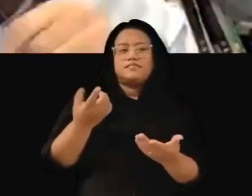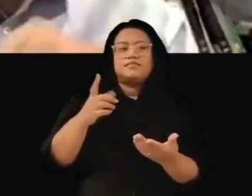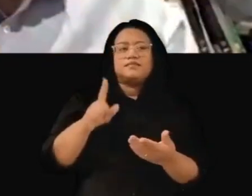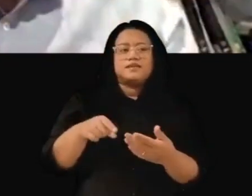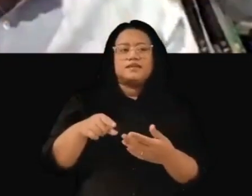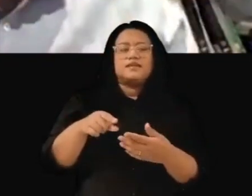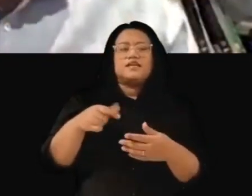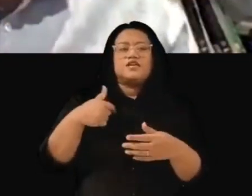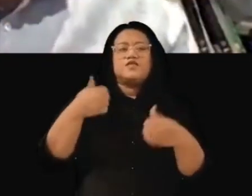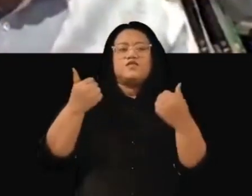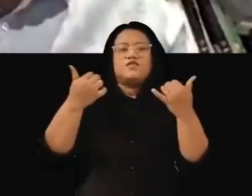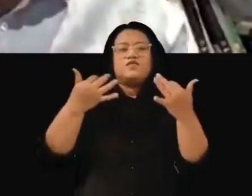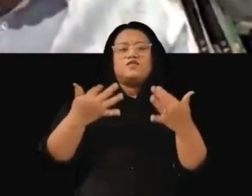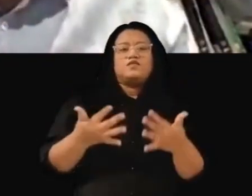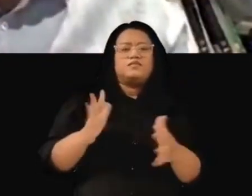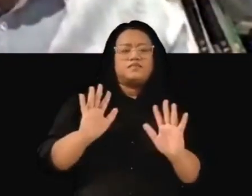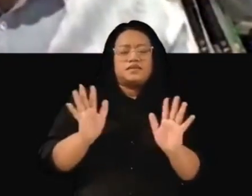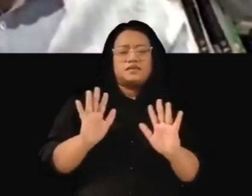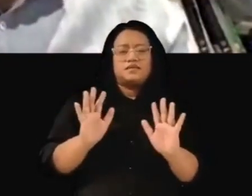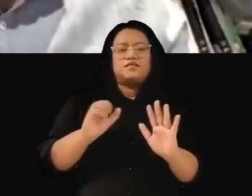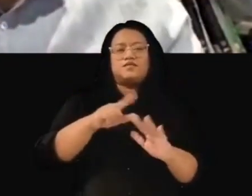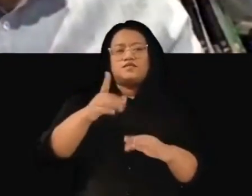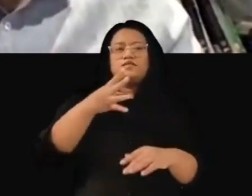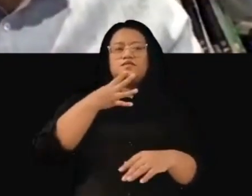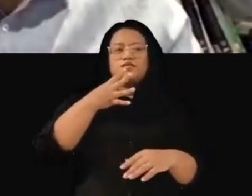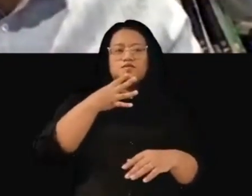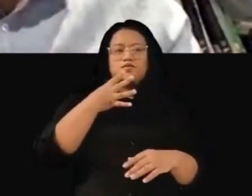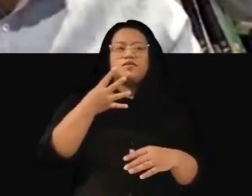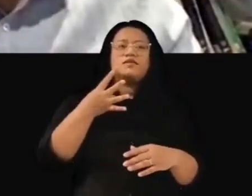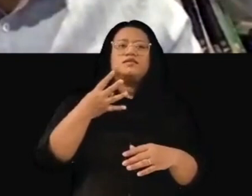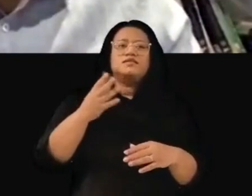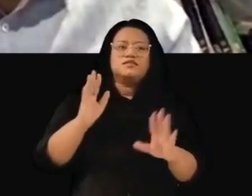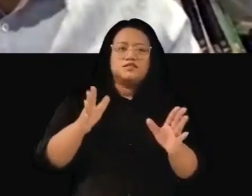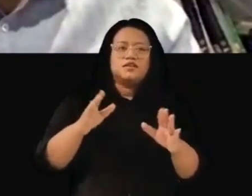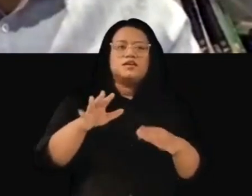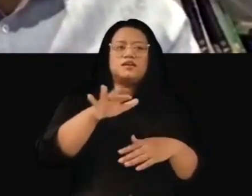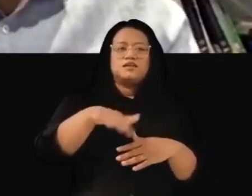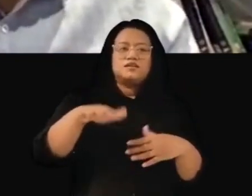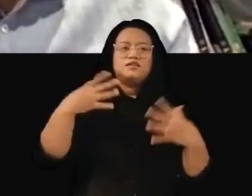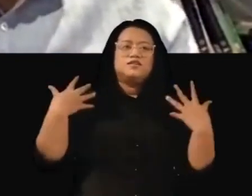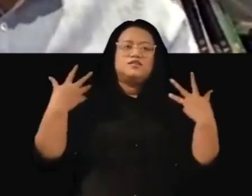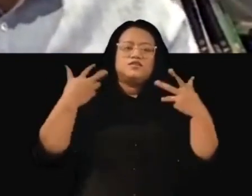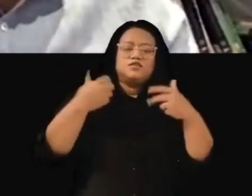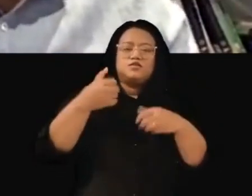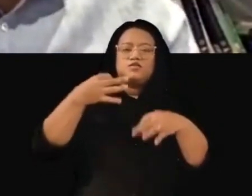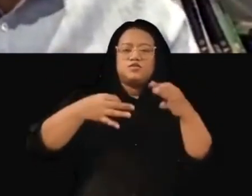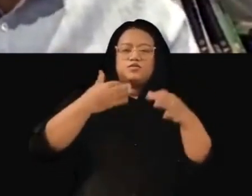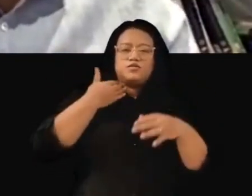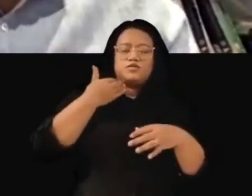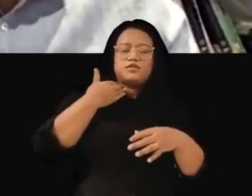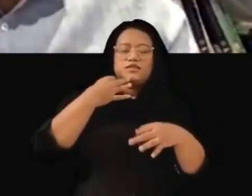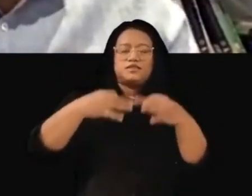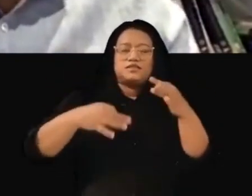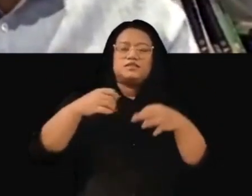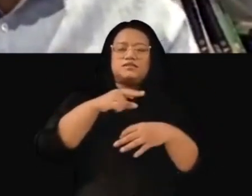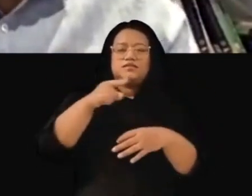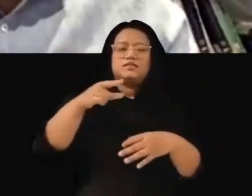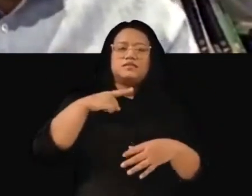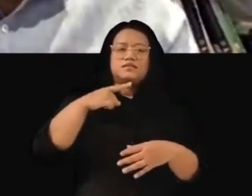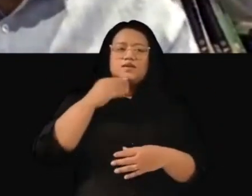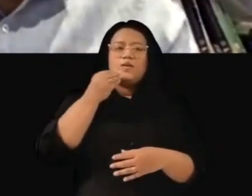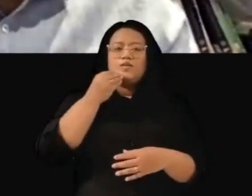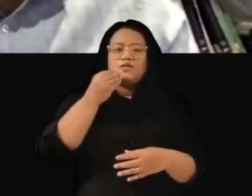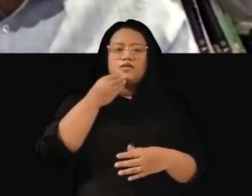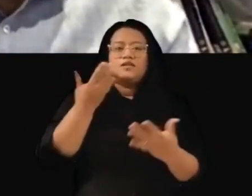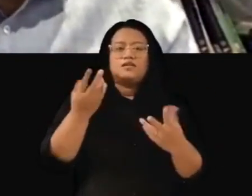não vou aqui. E imagino que muitos dos senhores e senhoras, já que é um público de juízes e juízas, teve oportunidade de opinar sobre essa